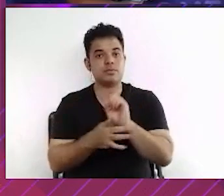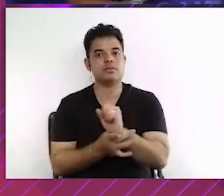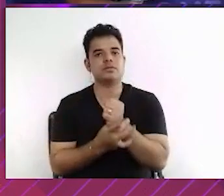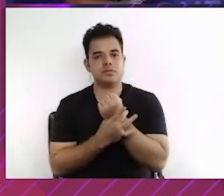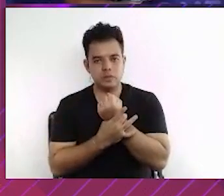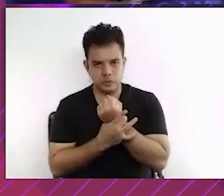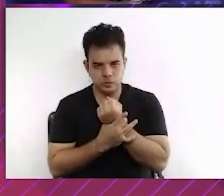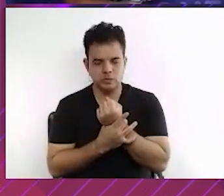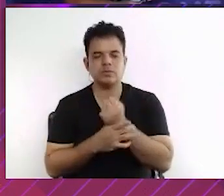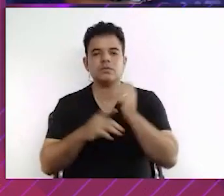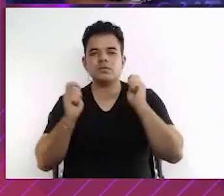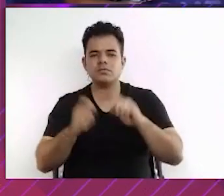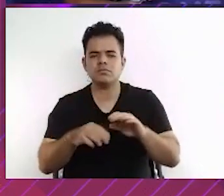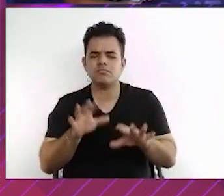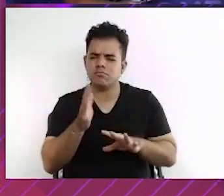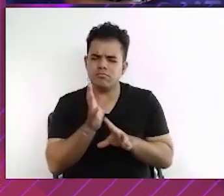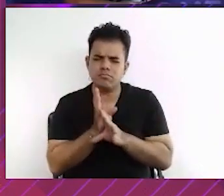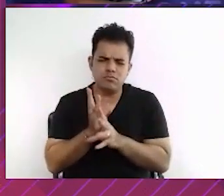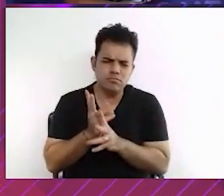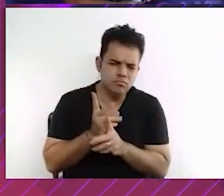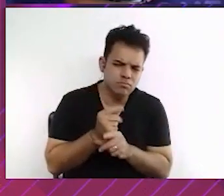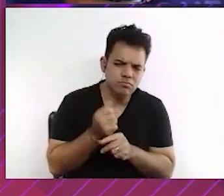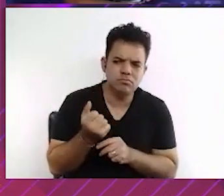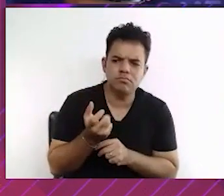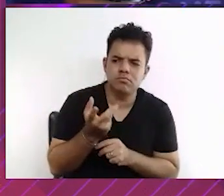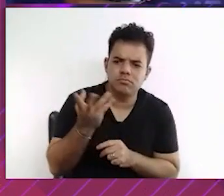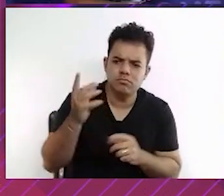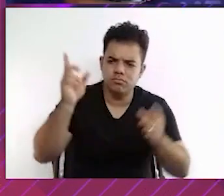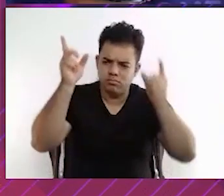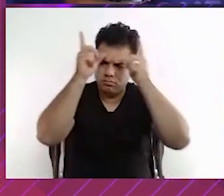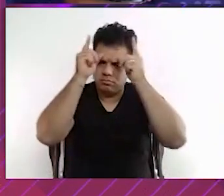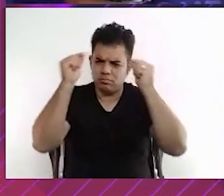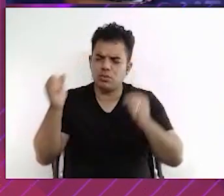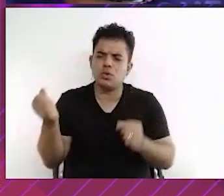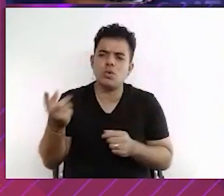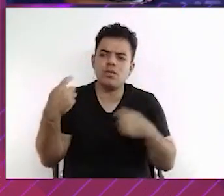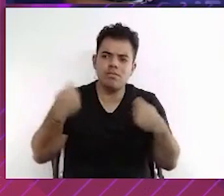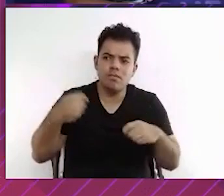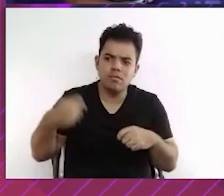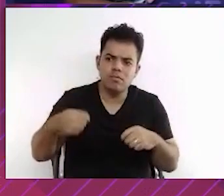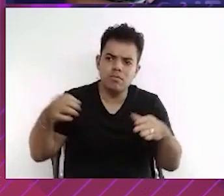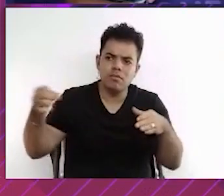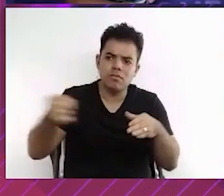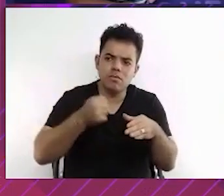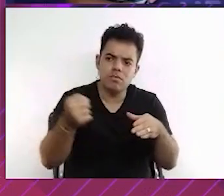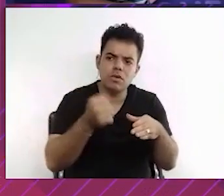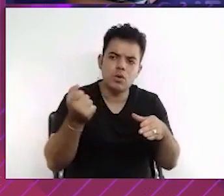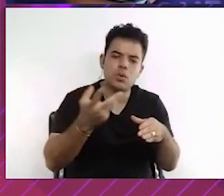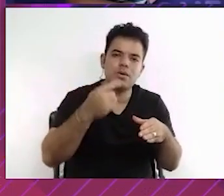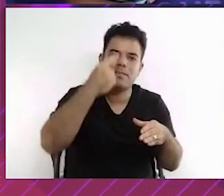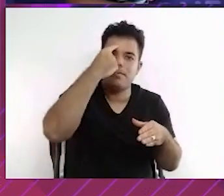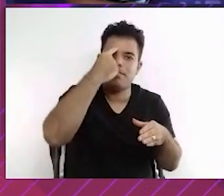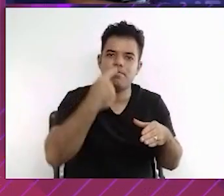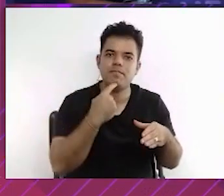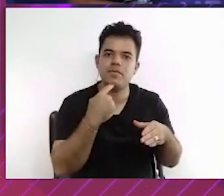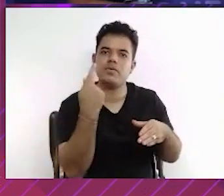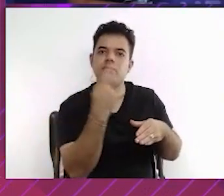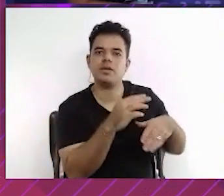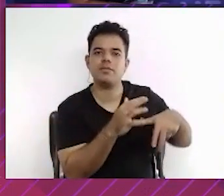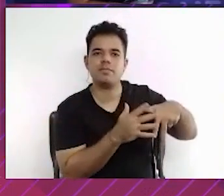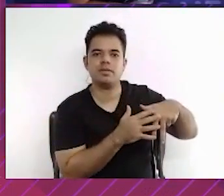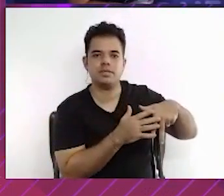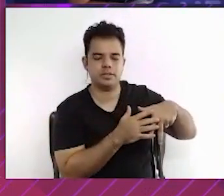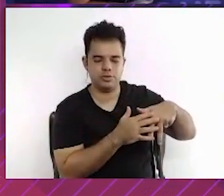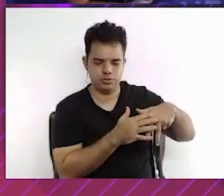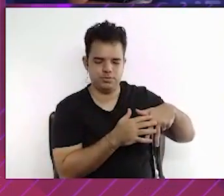pode estimar quantos técnicos de enfermagem você precisa, dependendo do perfil do paciente. Aqui